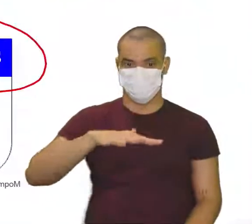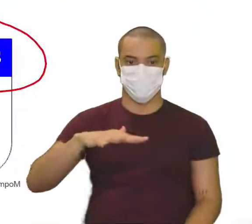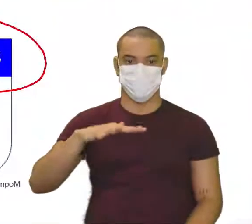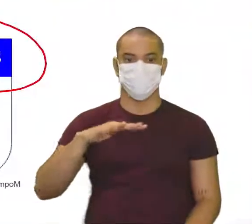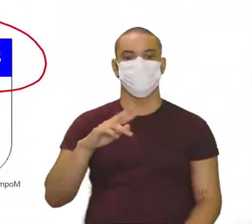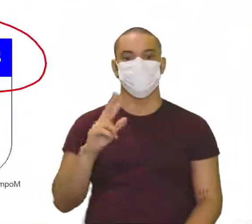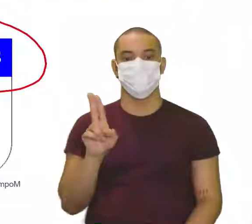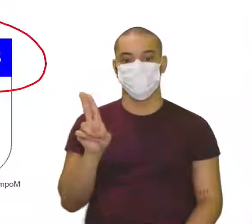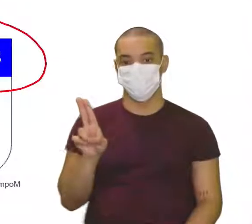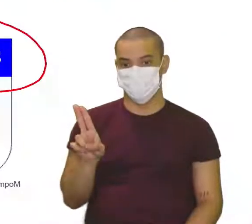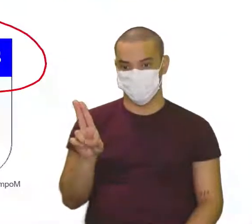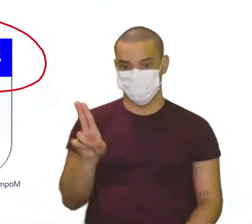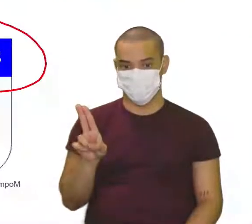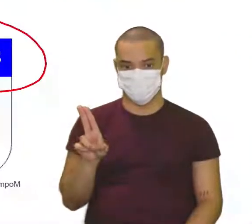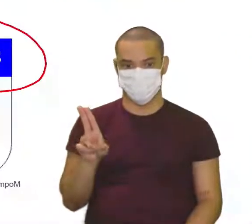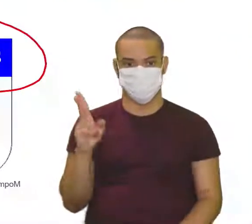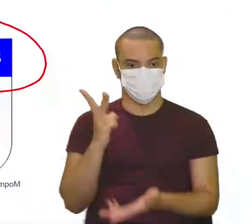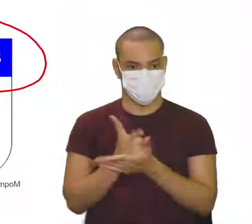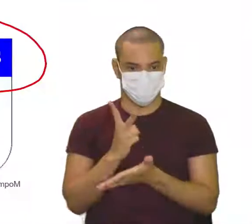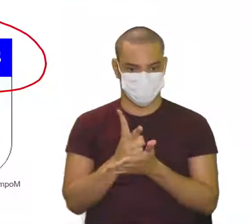de U,